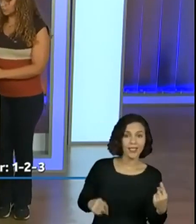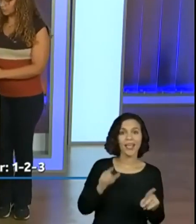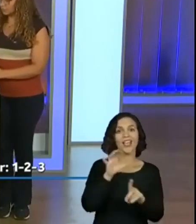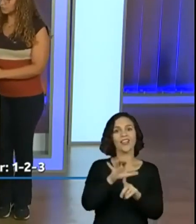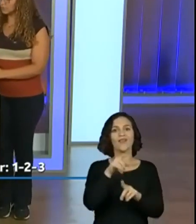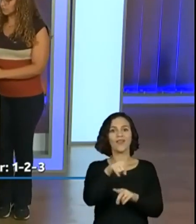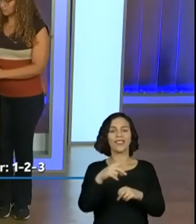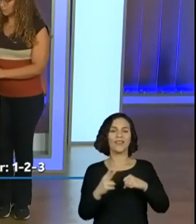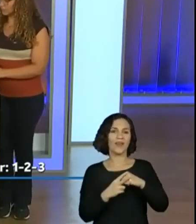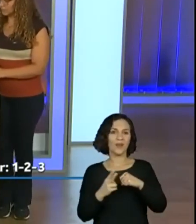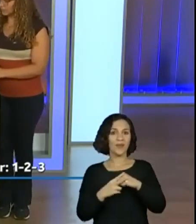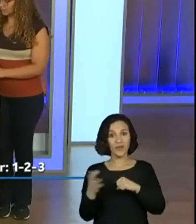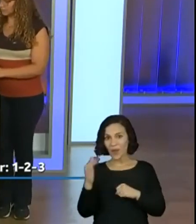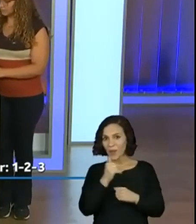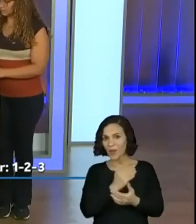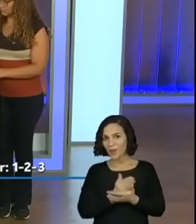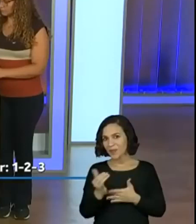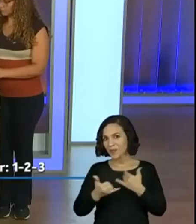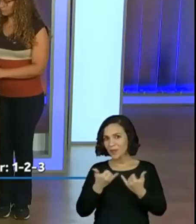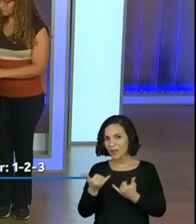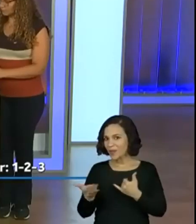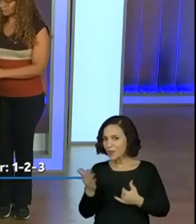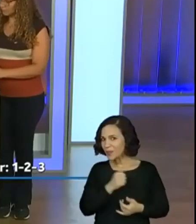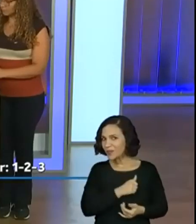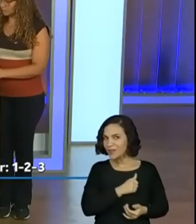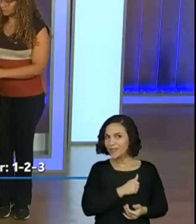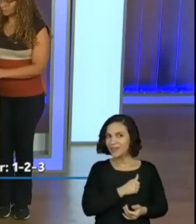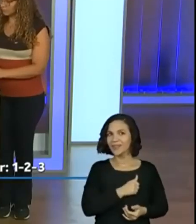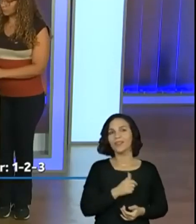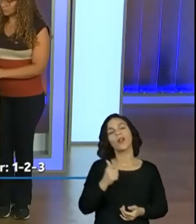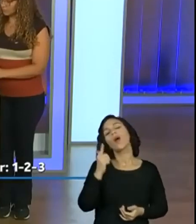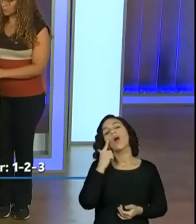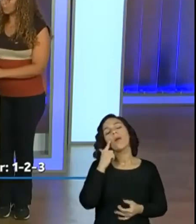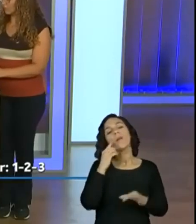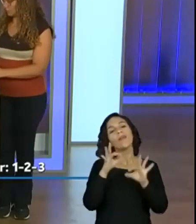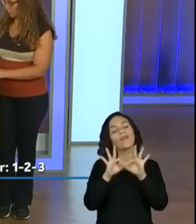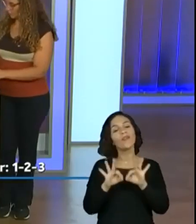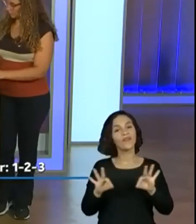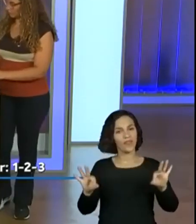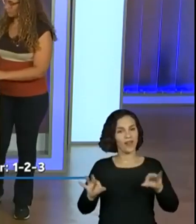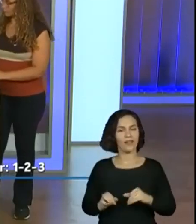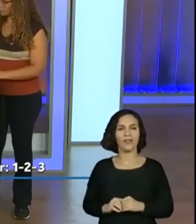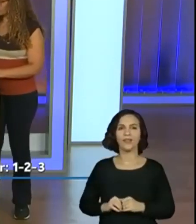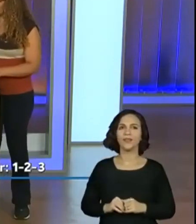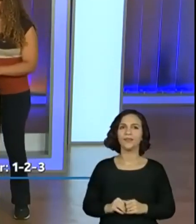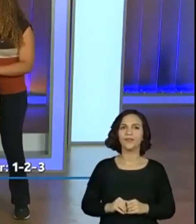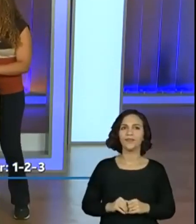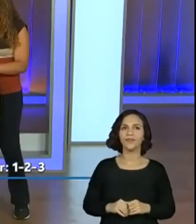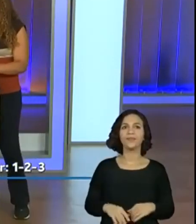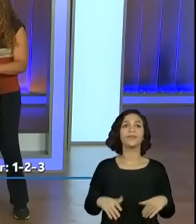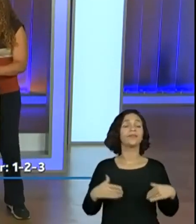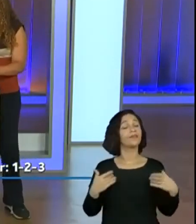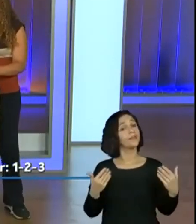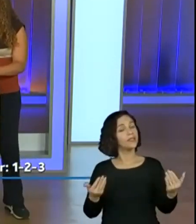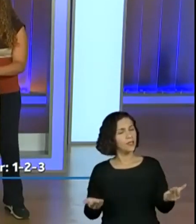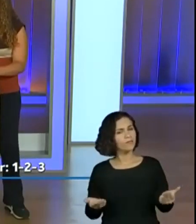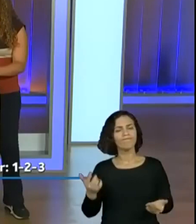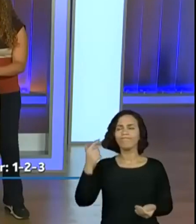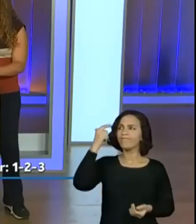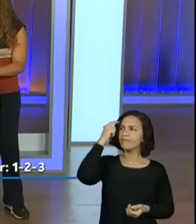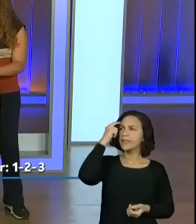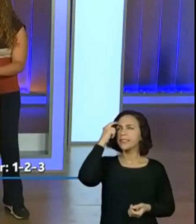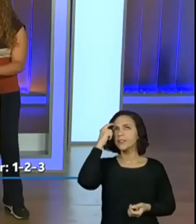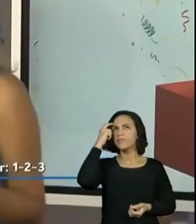Vamos. A brincadeira? Uma Vamos, brincadeira sim. gostosa que a gente vai aprender. Vamos pelas frases primeiro? Vamos. Então, a gente pensando